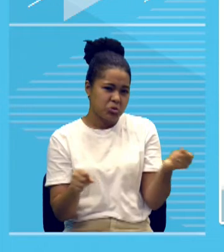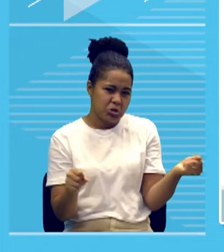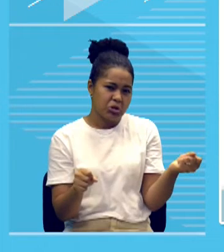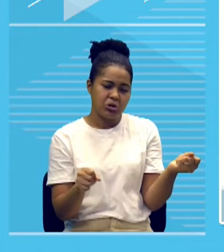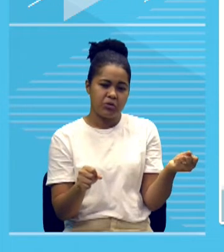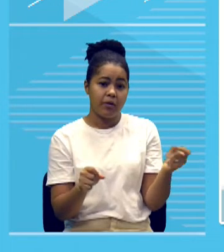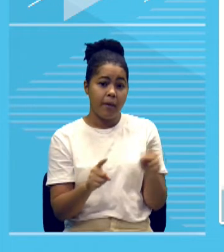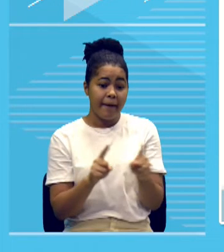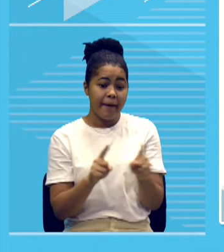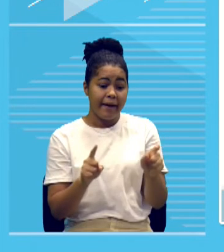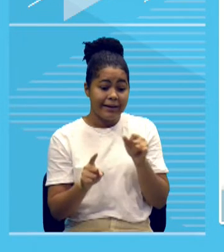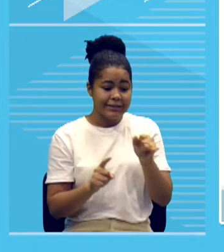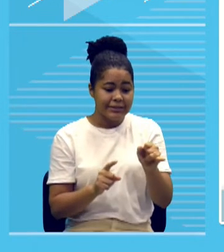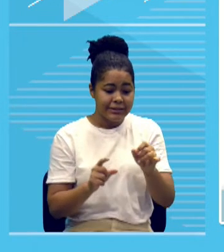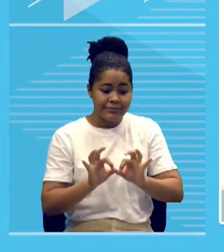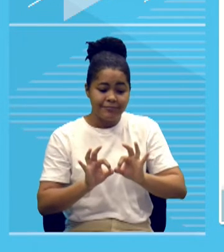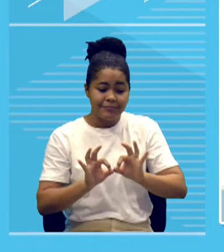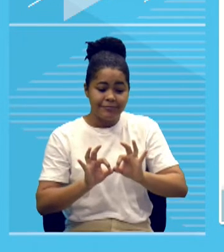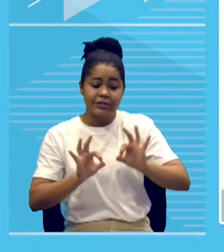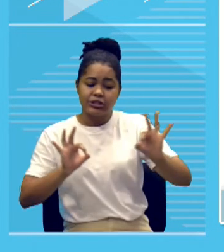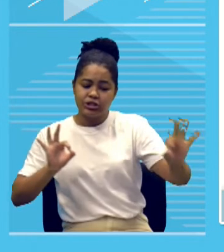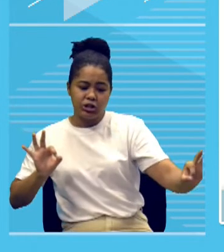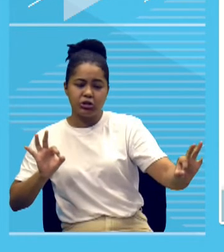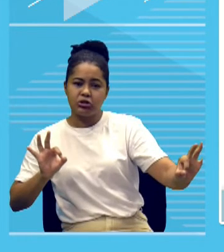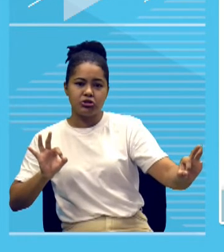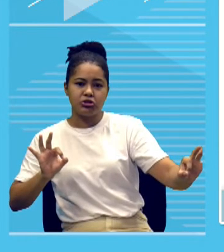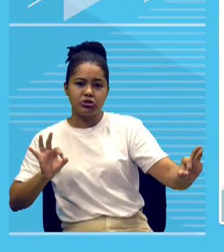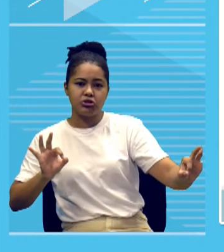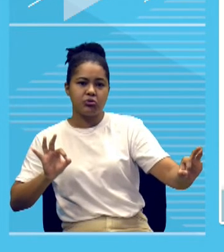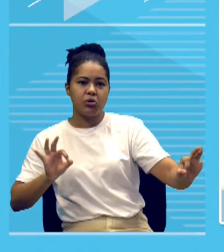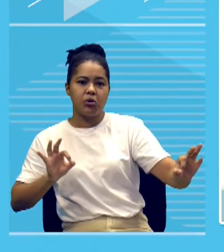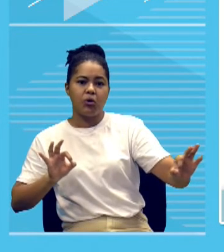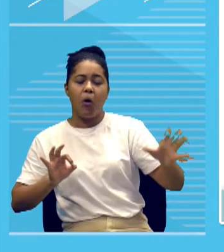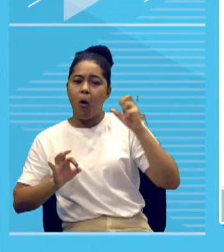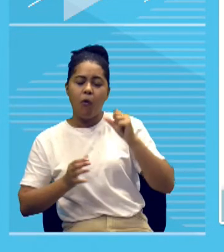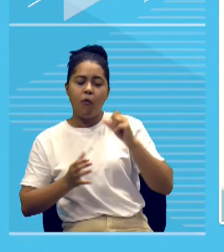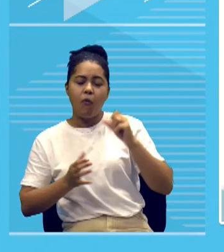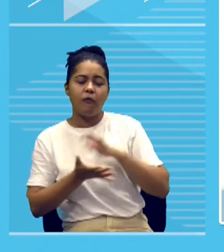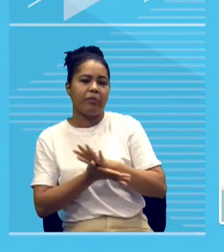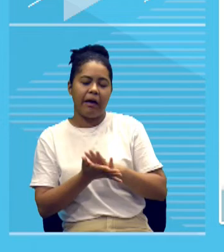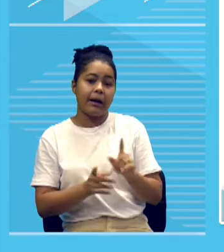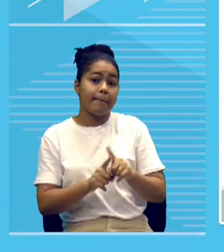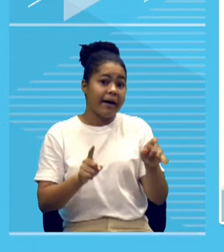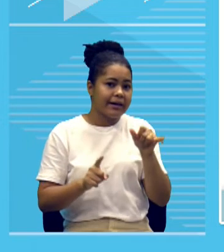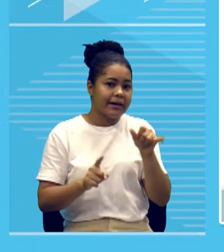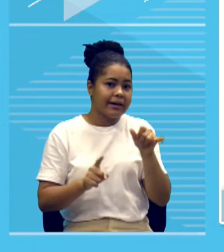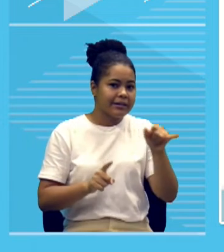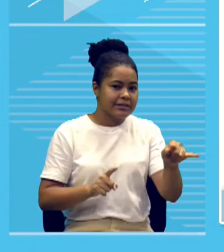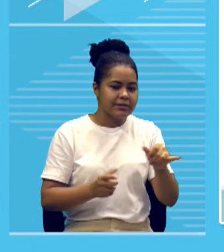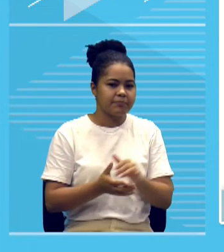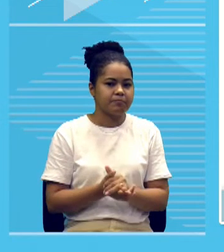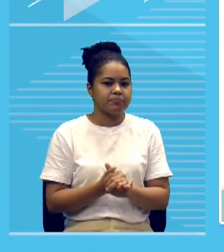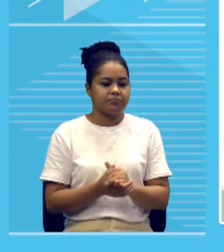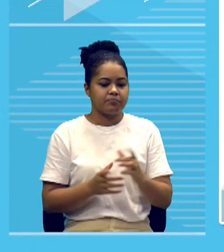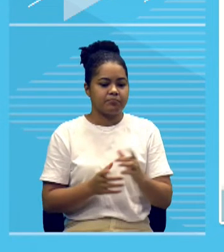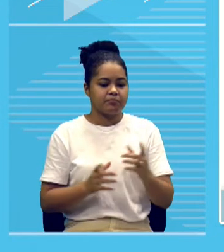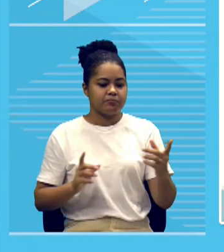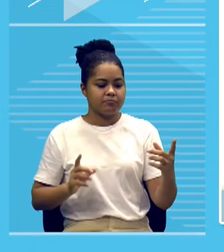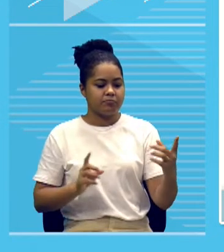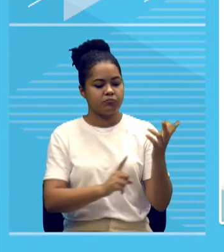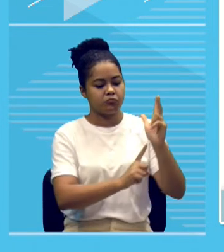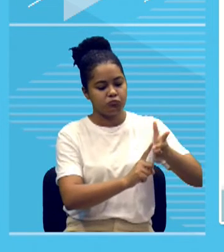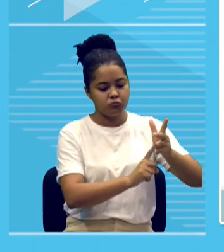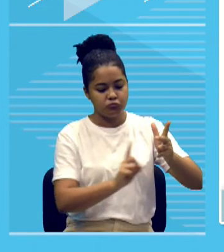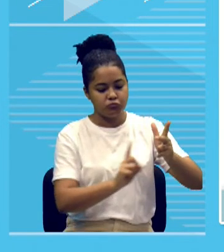chegue lá pertinho deles chega lá galera de Miguel Leão pertinho de um aerogerador vai lá turma de Paulista